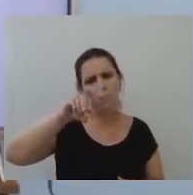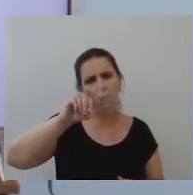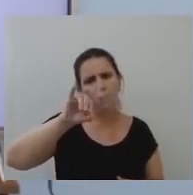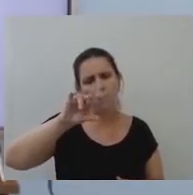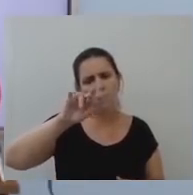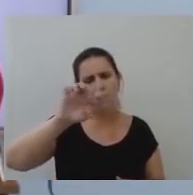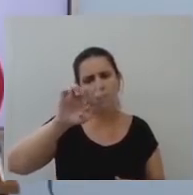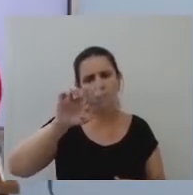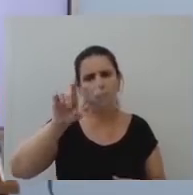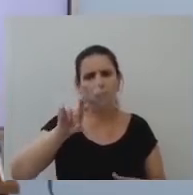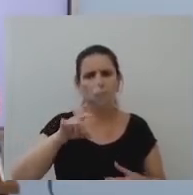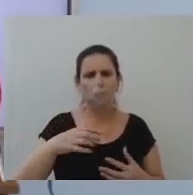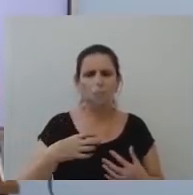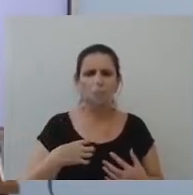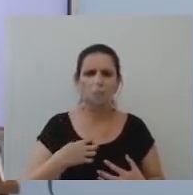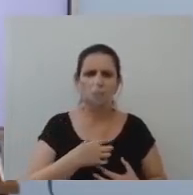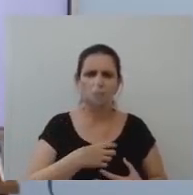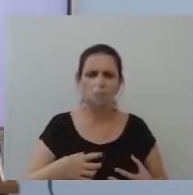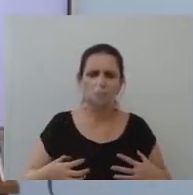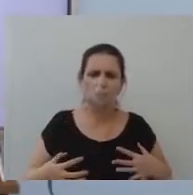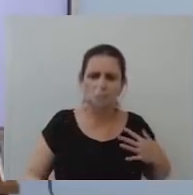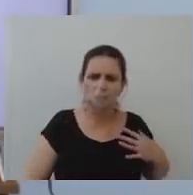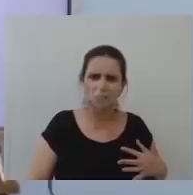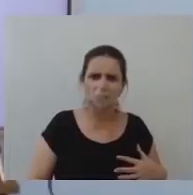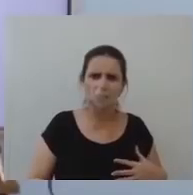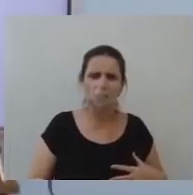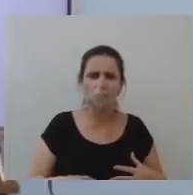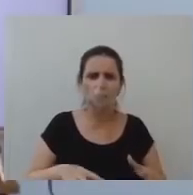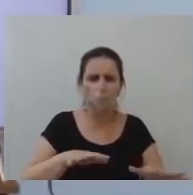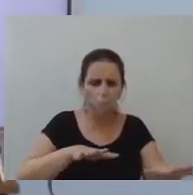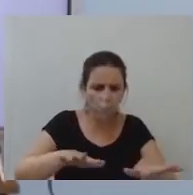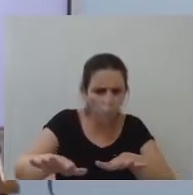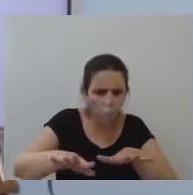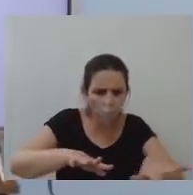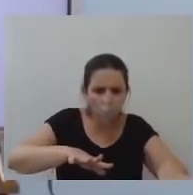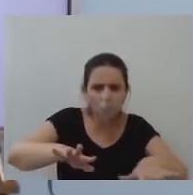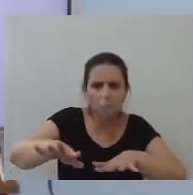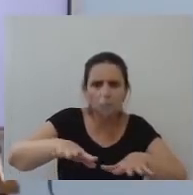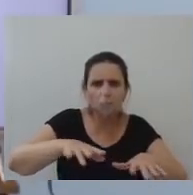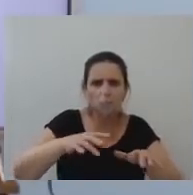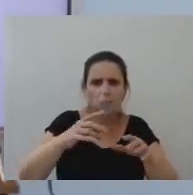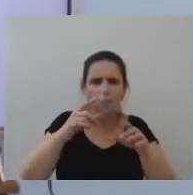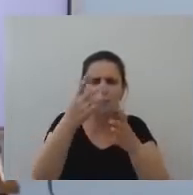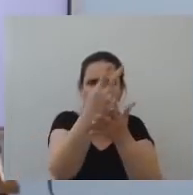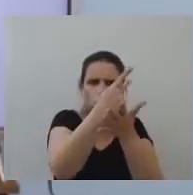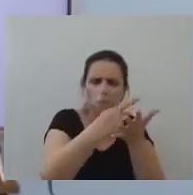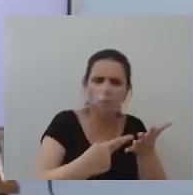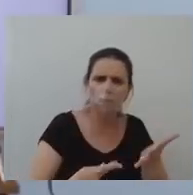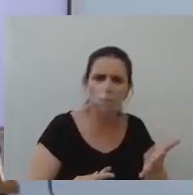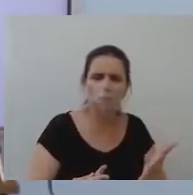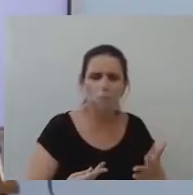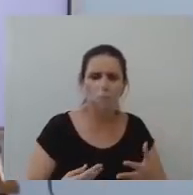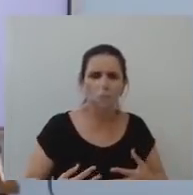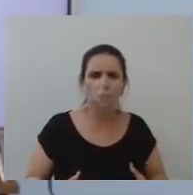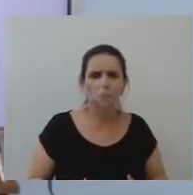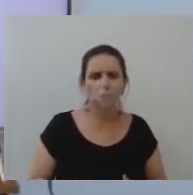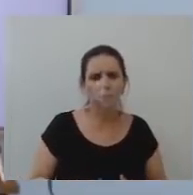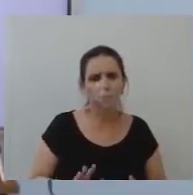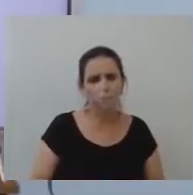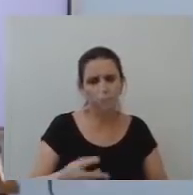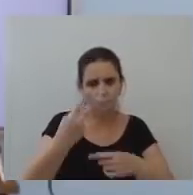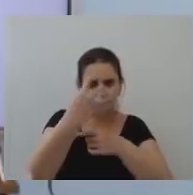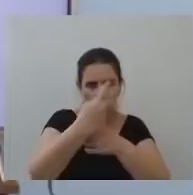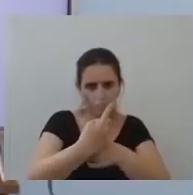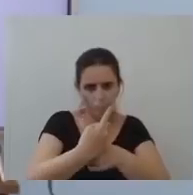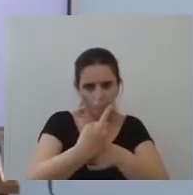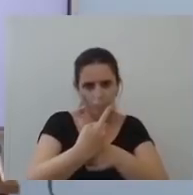bem interessante porque ele causa e ele gera uma movimentação entre as figuras, tá certo? Porém, em